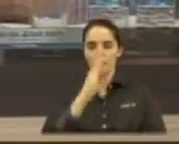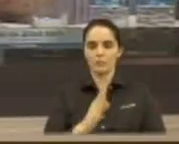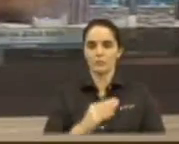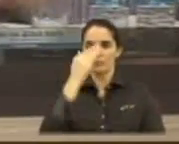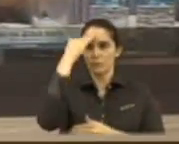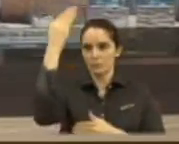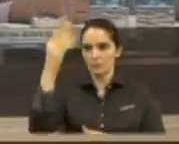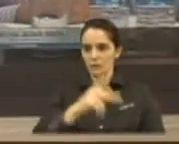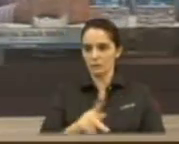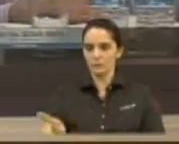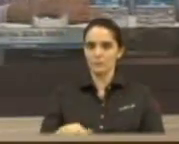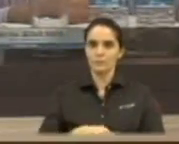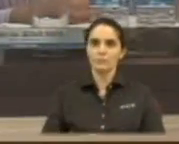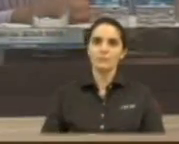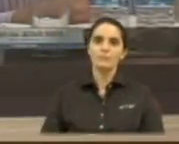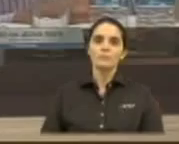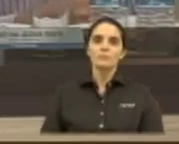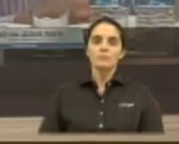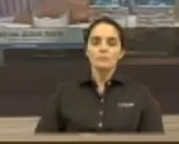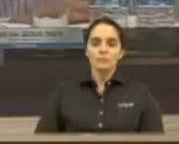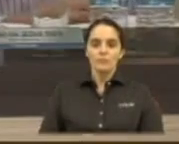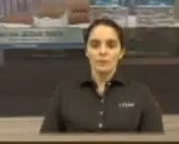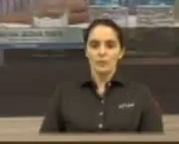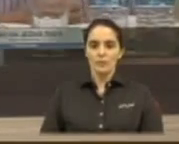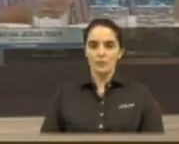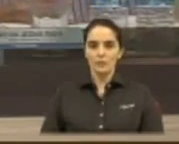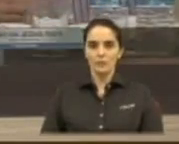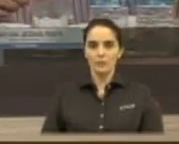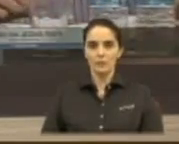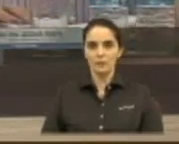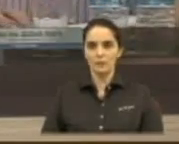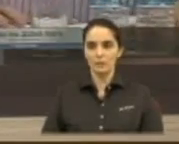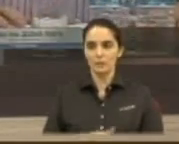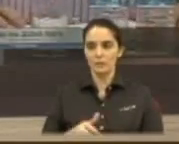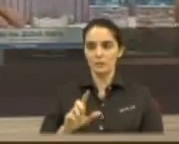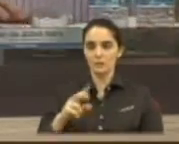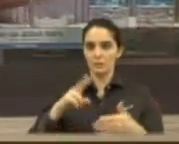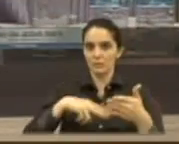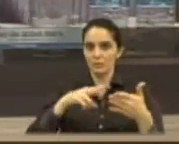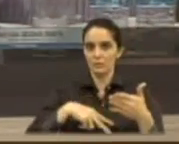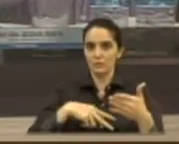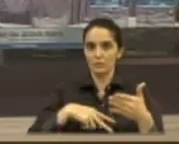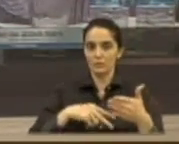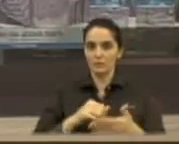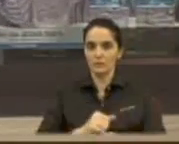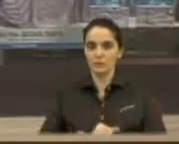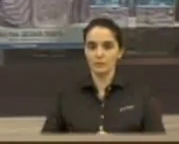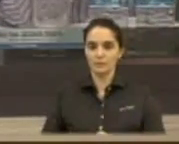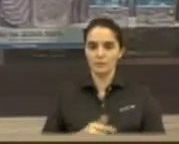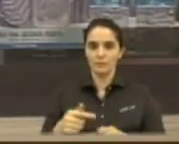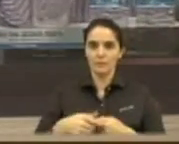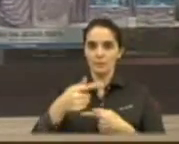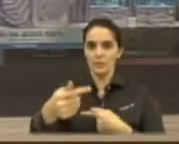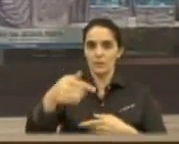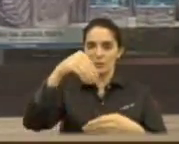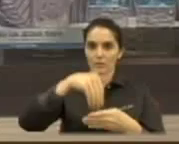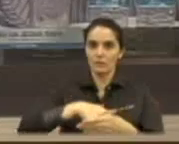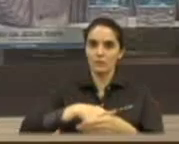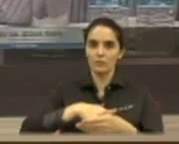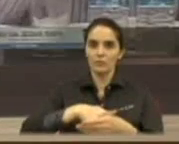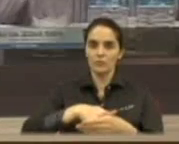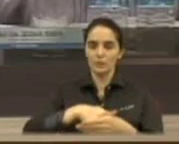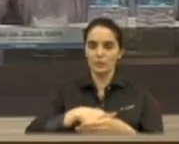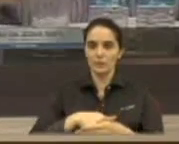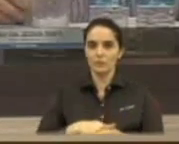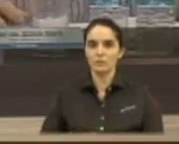presidente. Antes de ler a próxima moção, eu prorrogo a sessão até que se vote